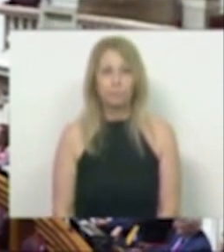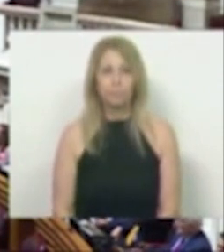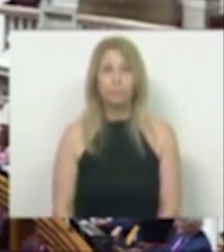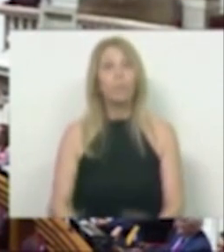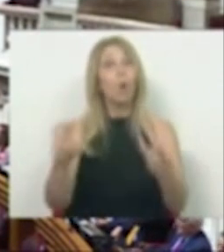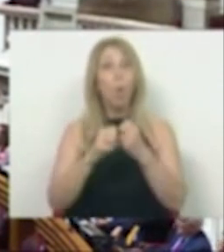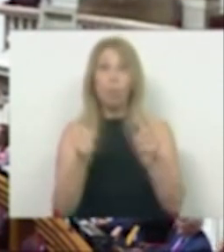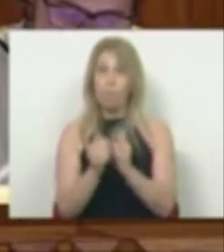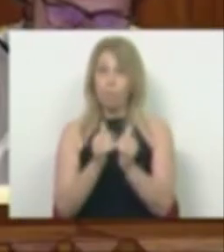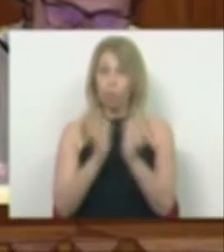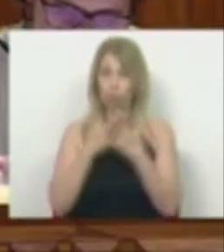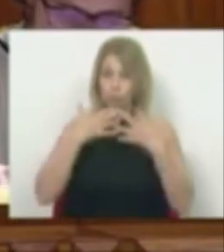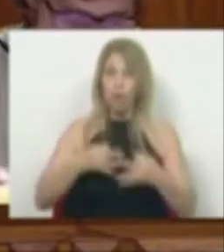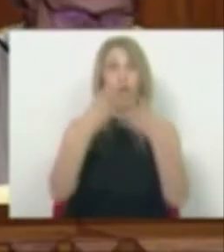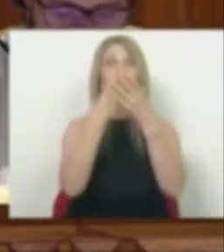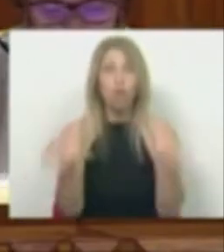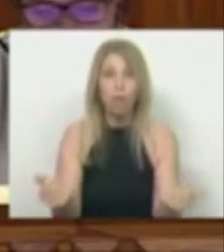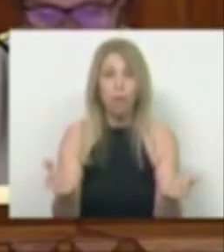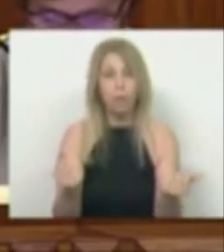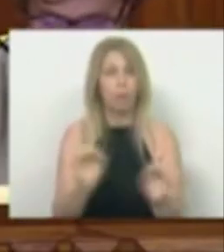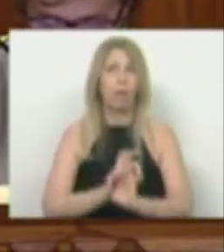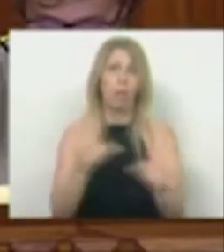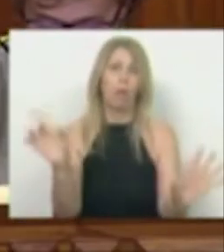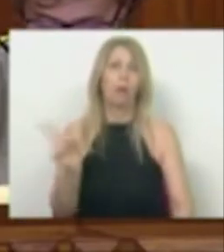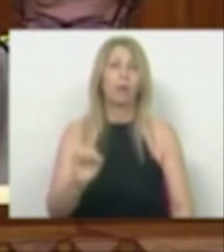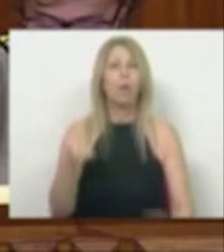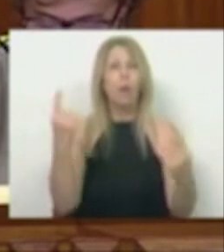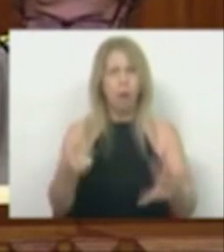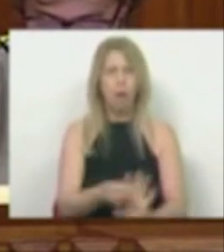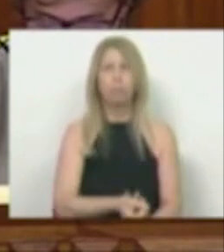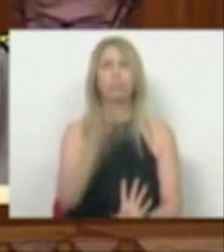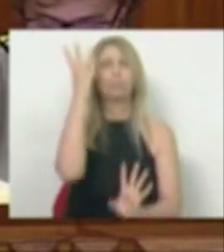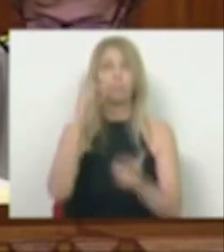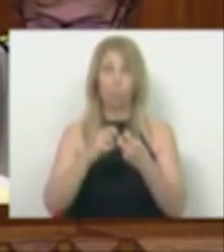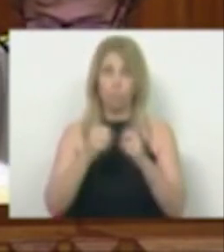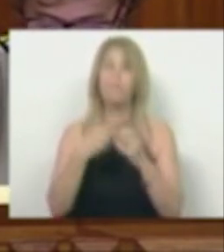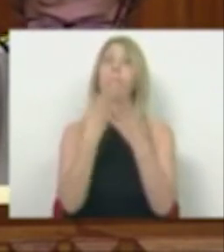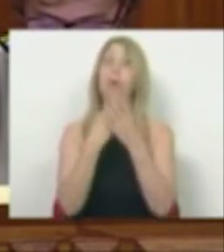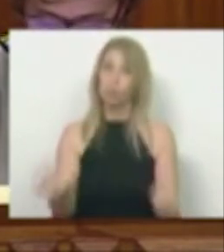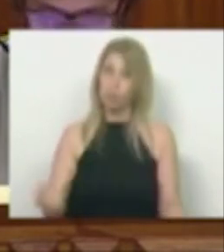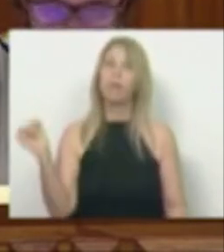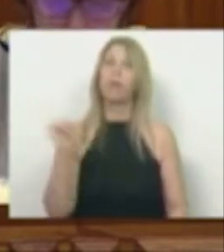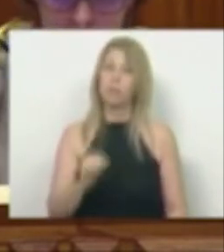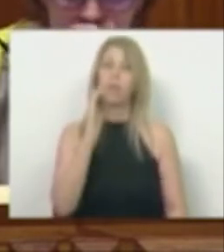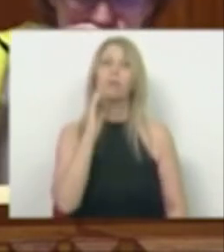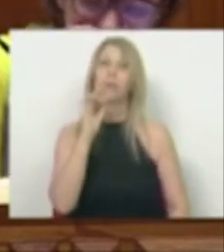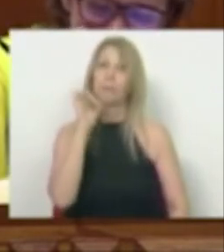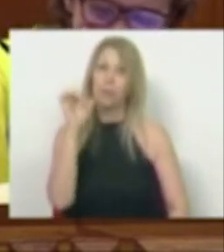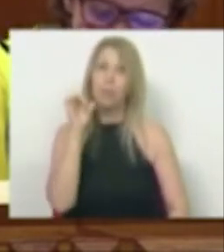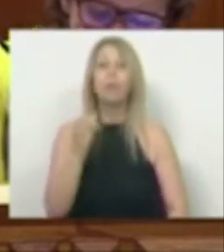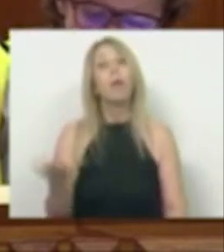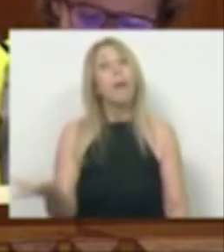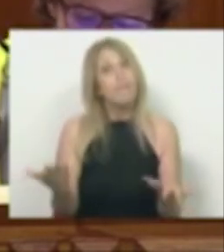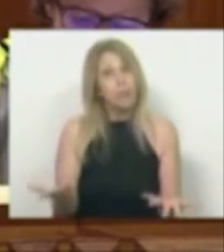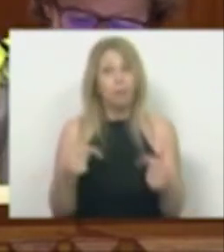Estão todos os problemas resolvidos? Claro que não. Há muitos problemas por resolver e é por isso que aqui estamos. É para continuar, um a um,